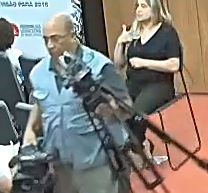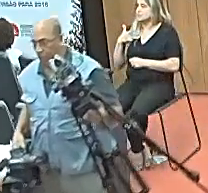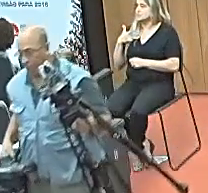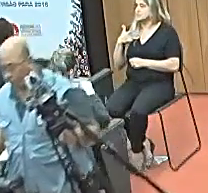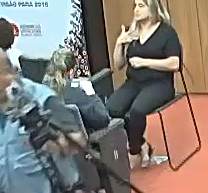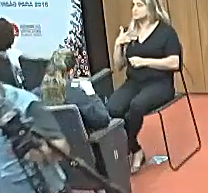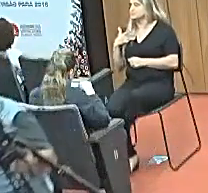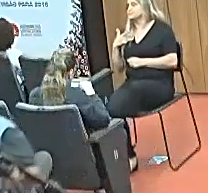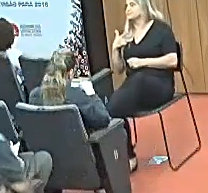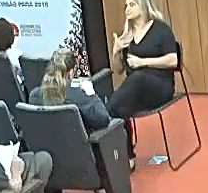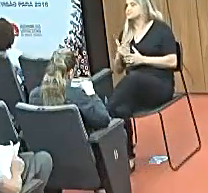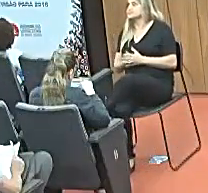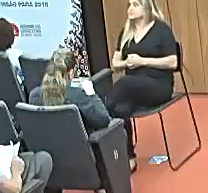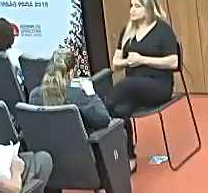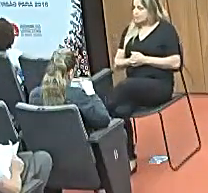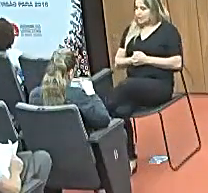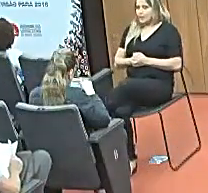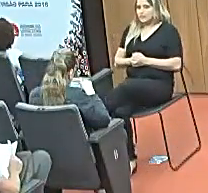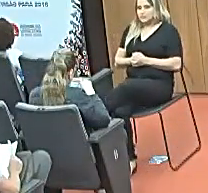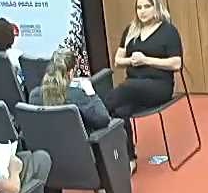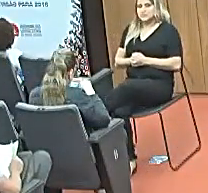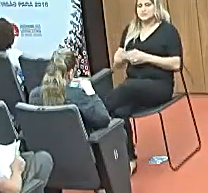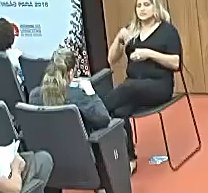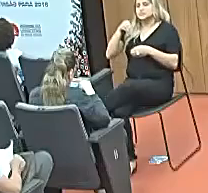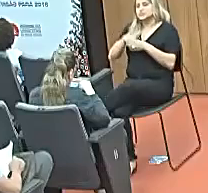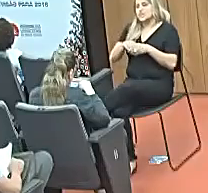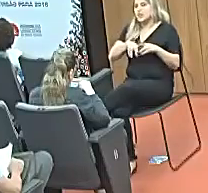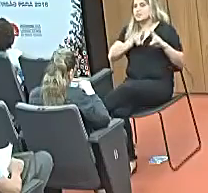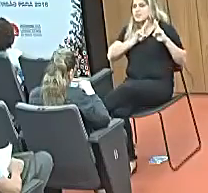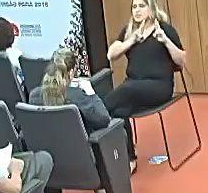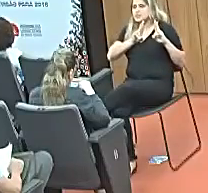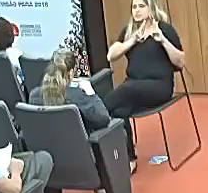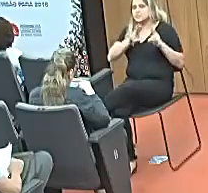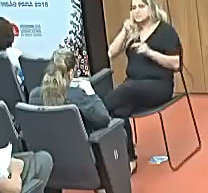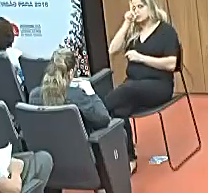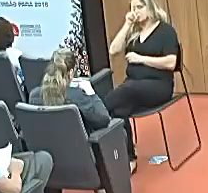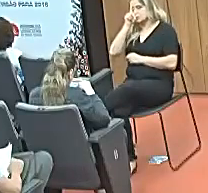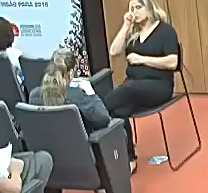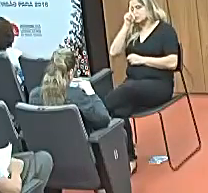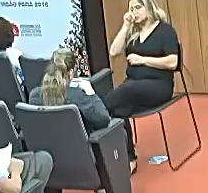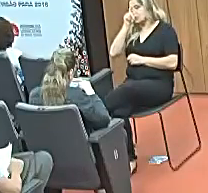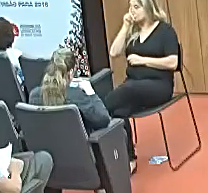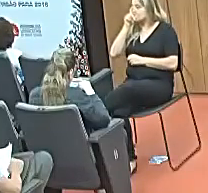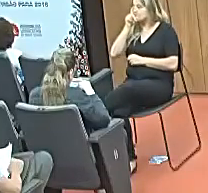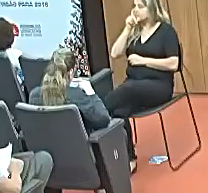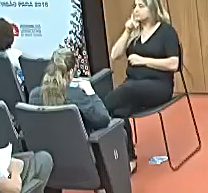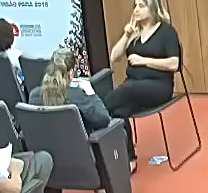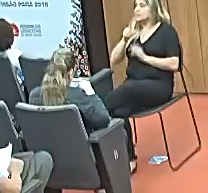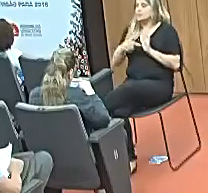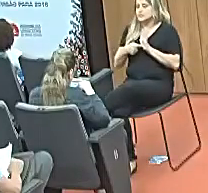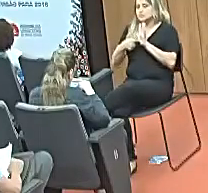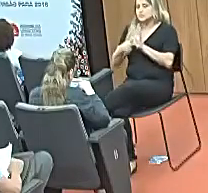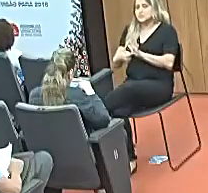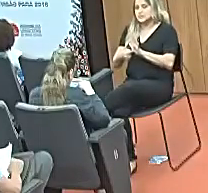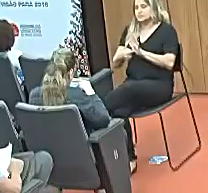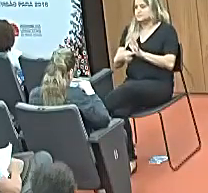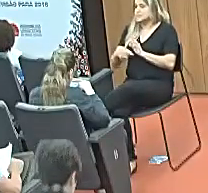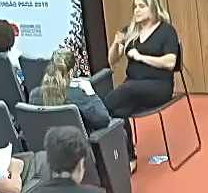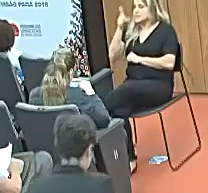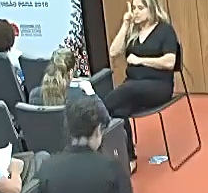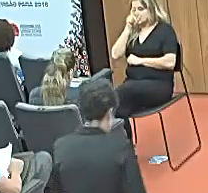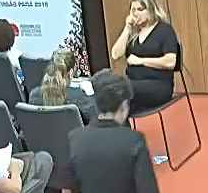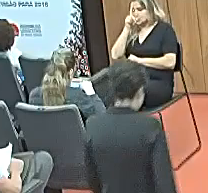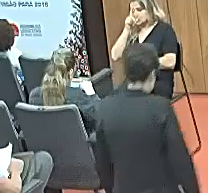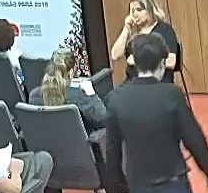também neste dia de trabalho estava presente uma representante de um dos hospitais filantrópicos de minas gerais explicou também que esses hospitais também